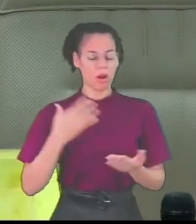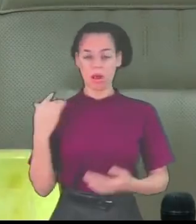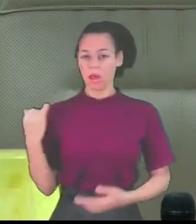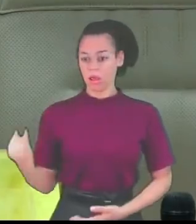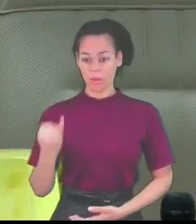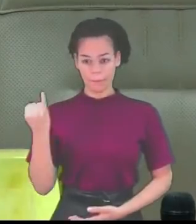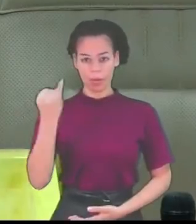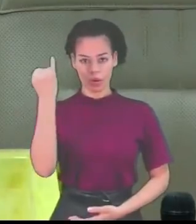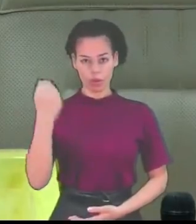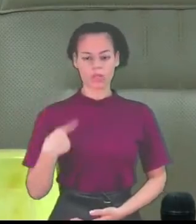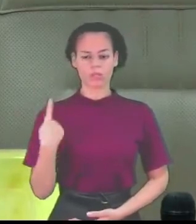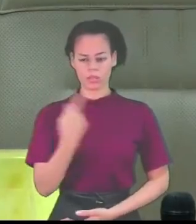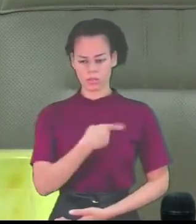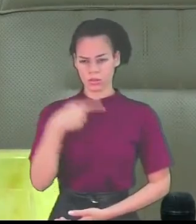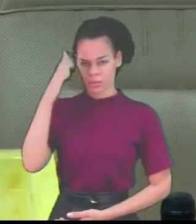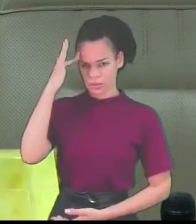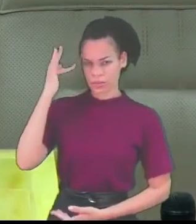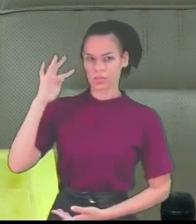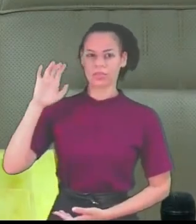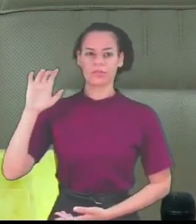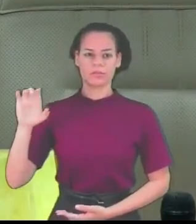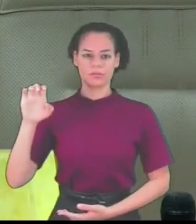para nossa fé